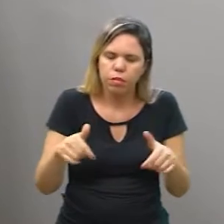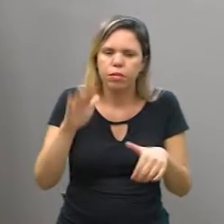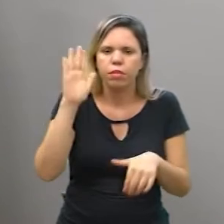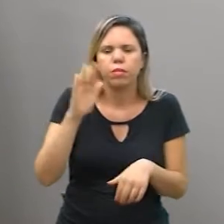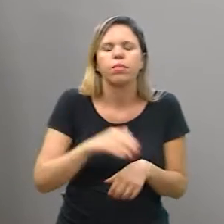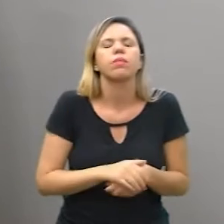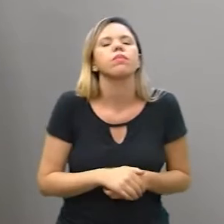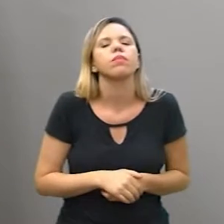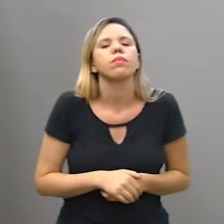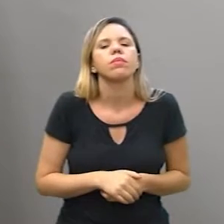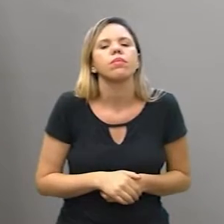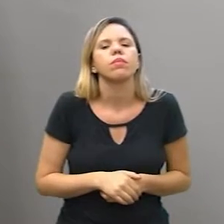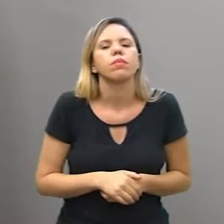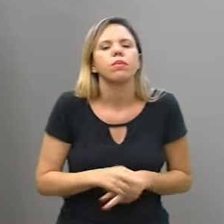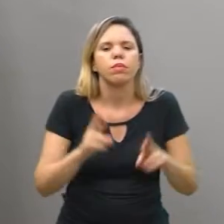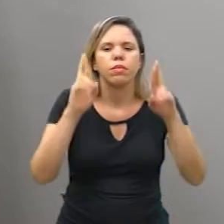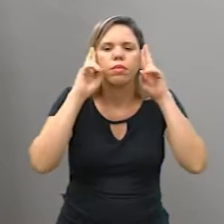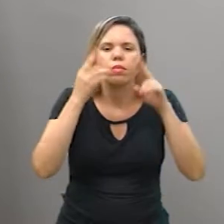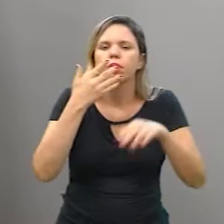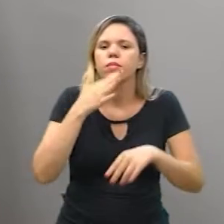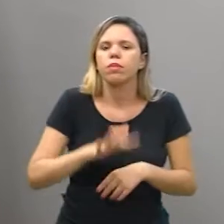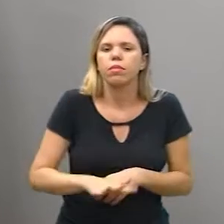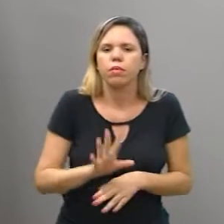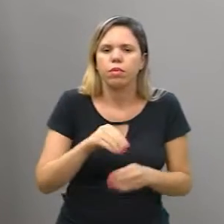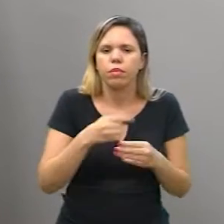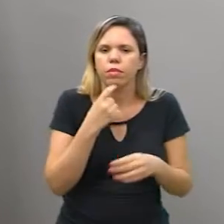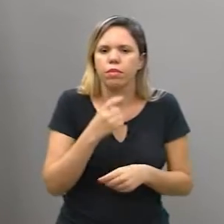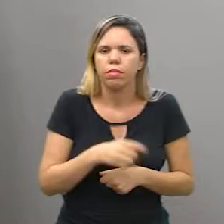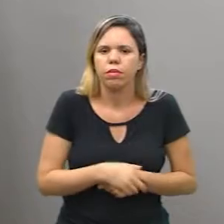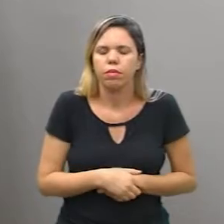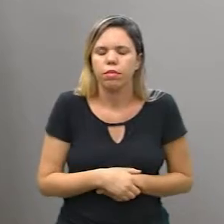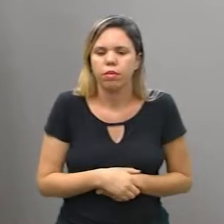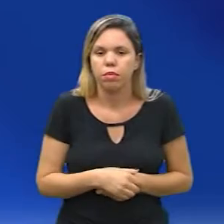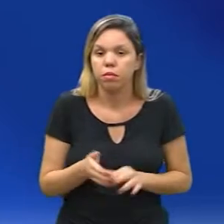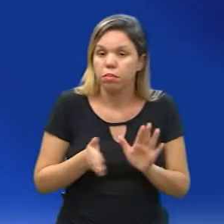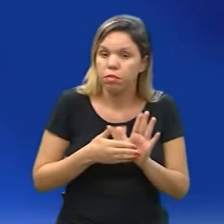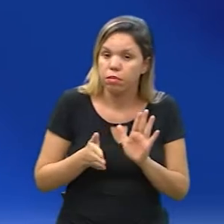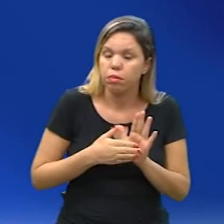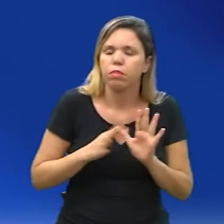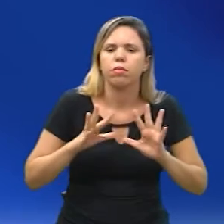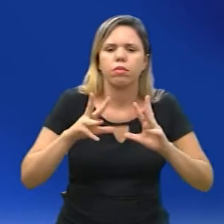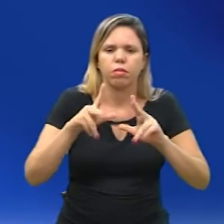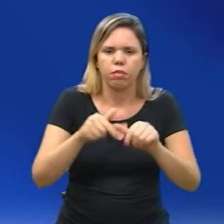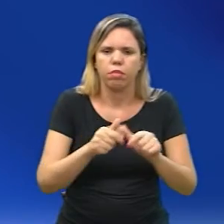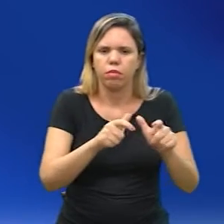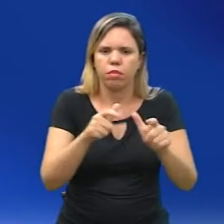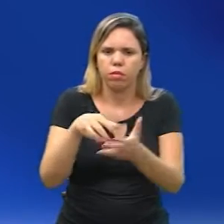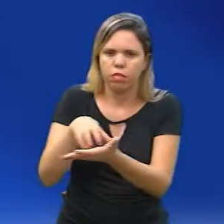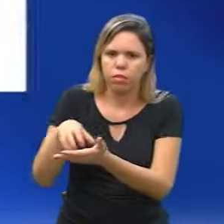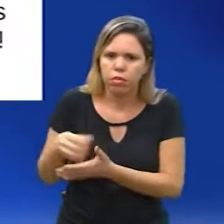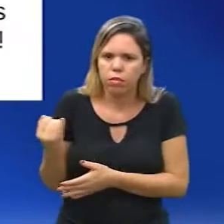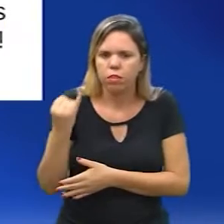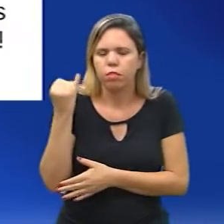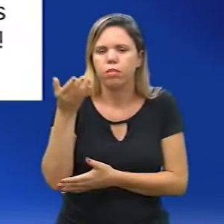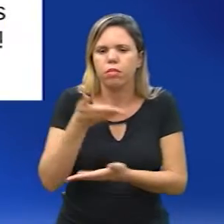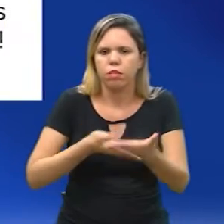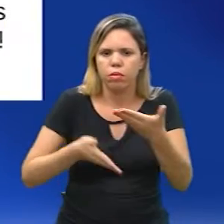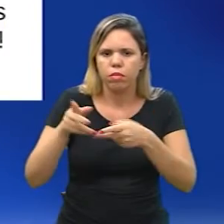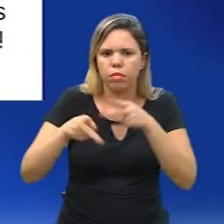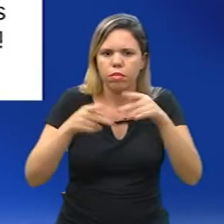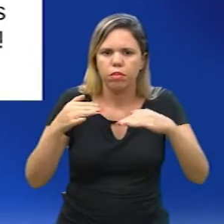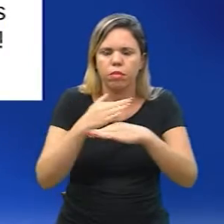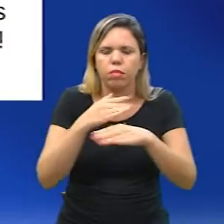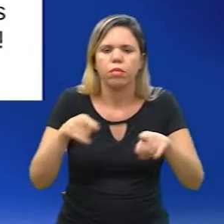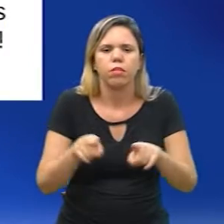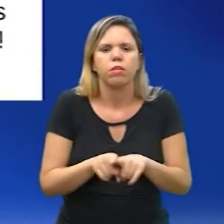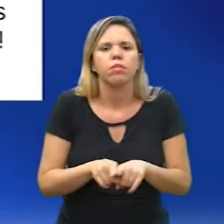vai fazer crescer um pouco mais esse respeito às crianças dentro de Campinas. Pela proposta, todos os espaços de grande